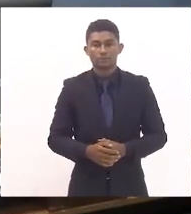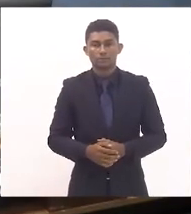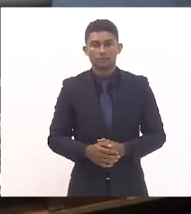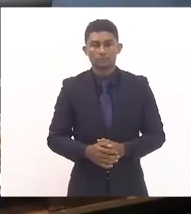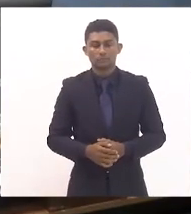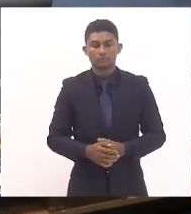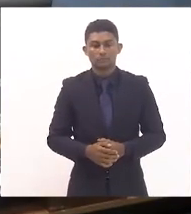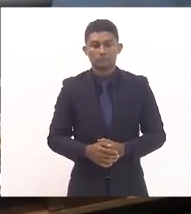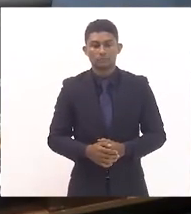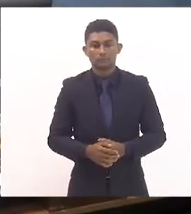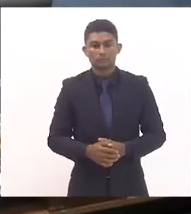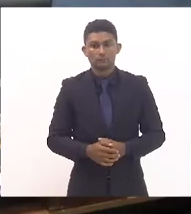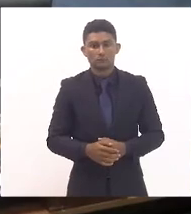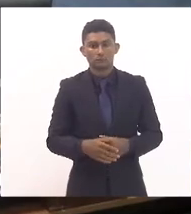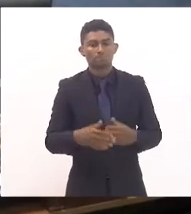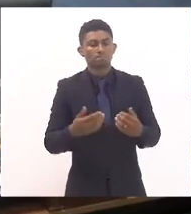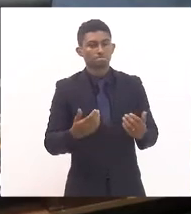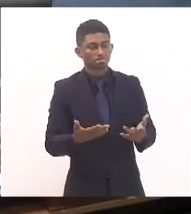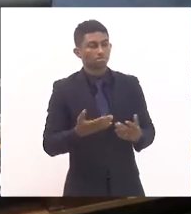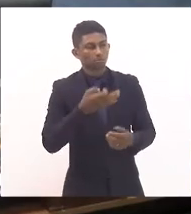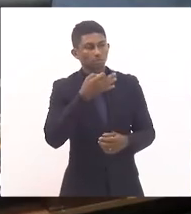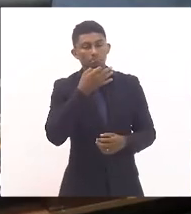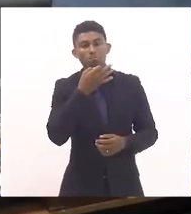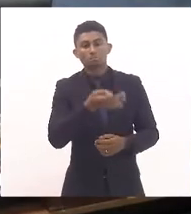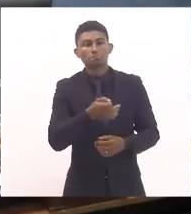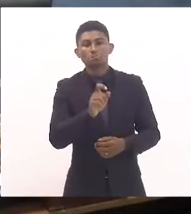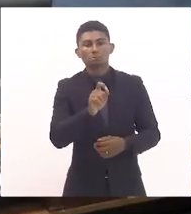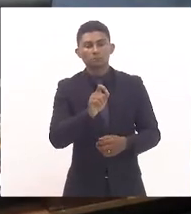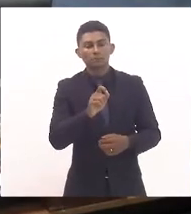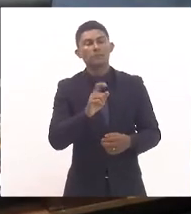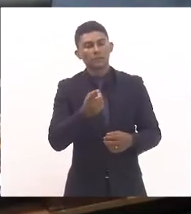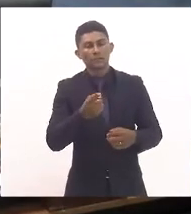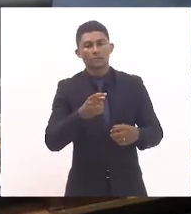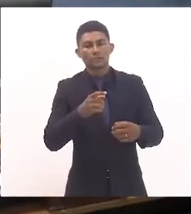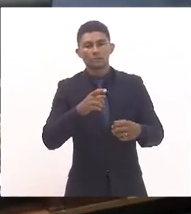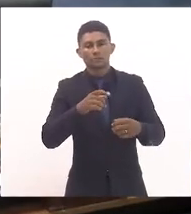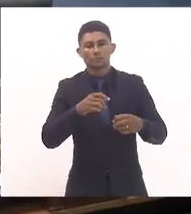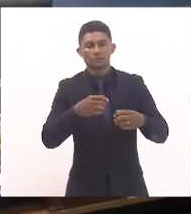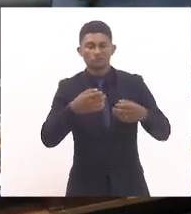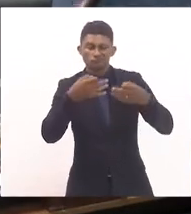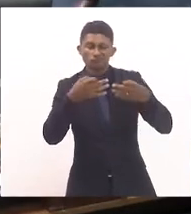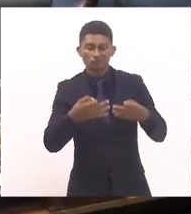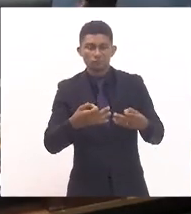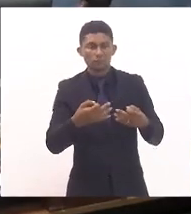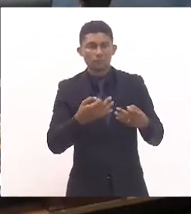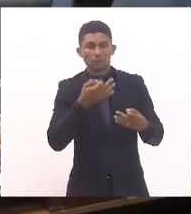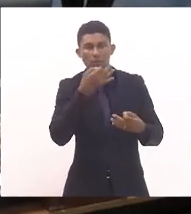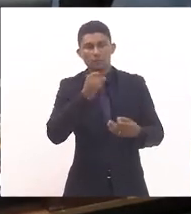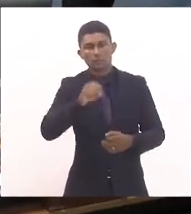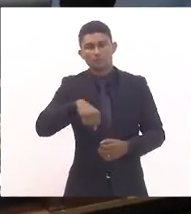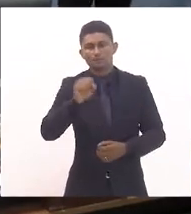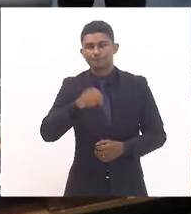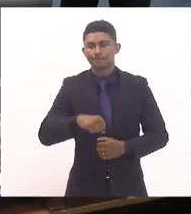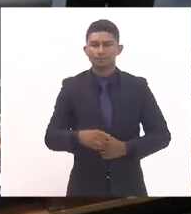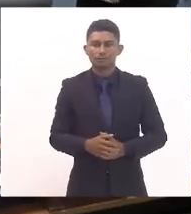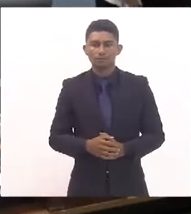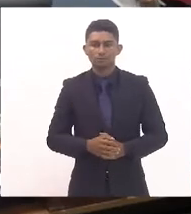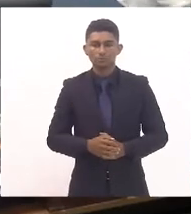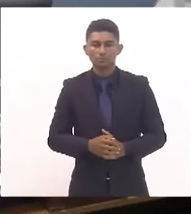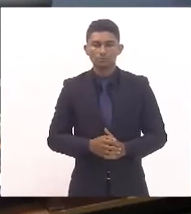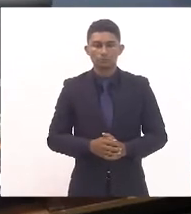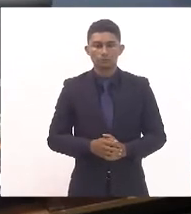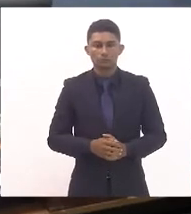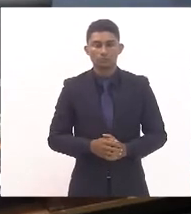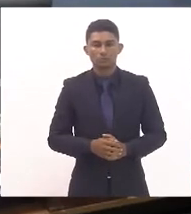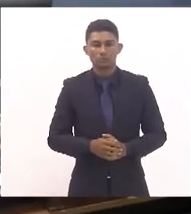Tem certeza? Parecer pela juridicidade. Não, não colhi, não? Colhi, sim. Colhi, pai. Então